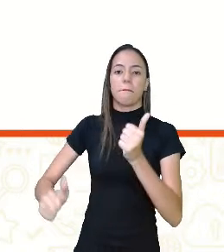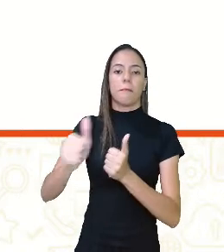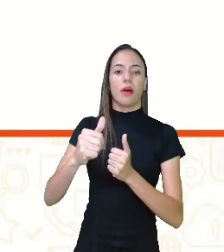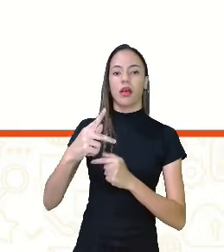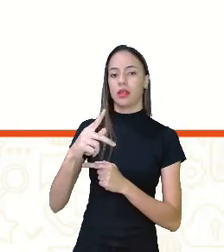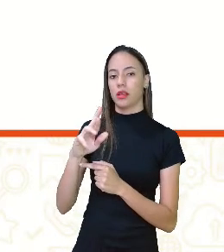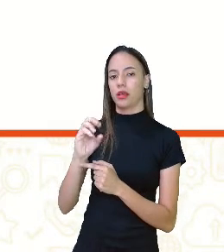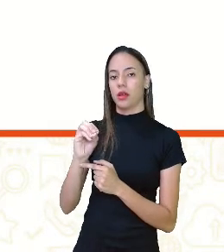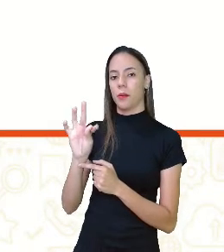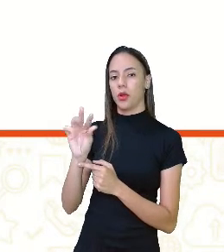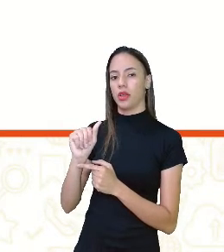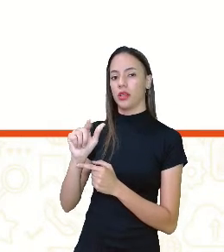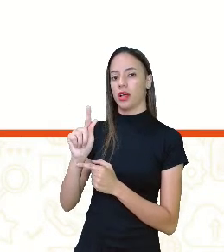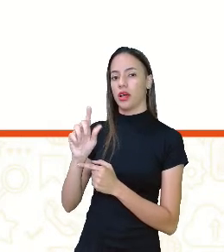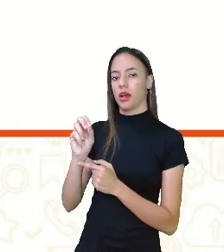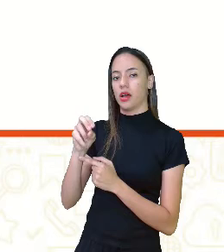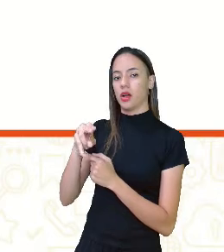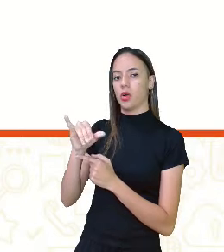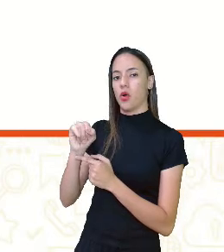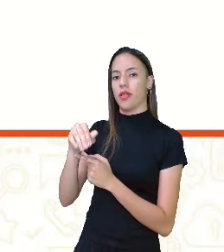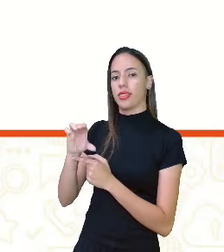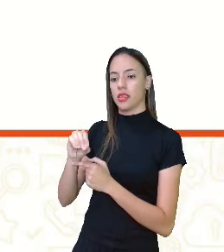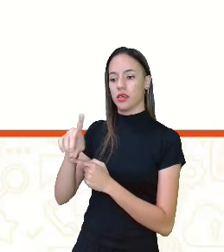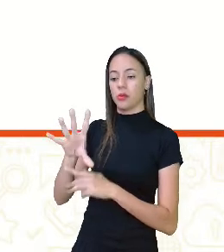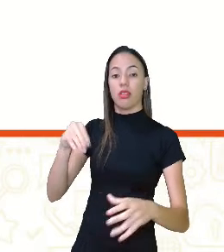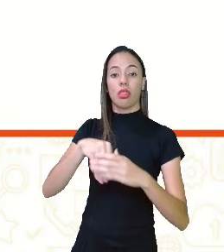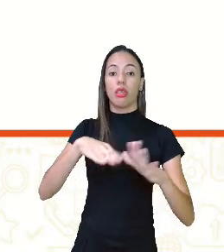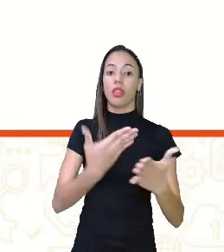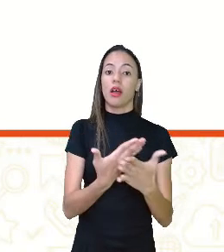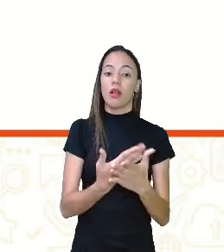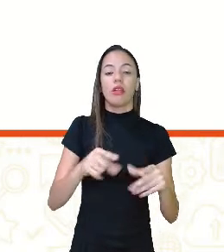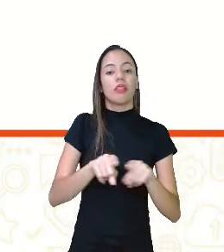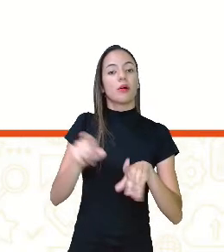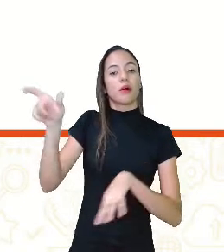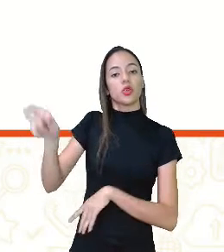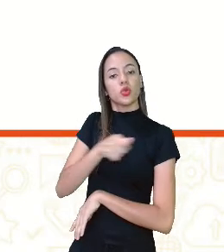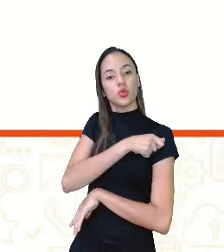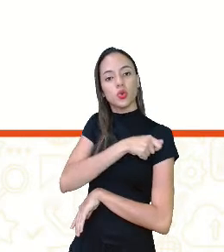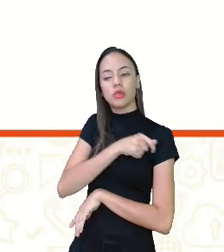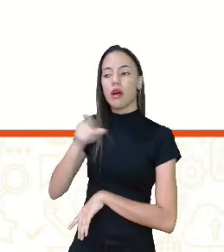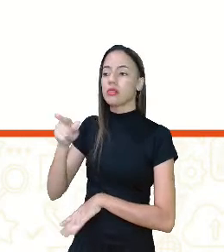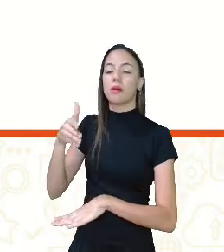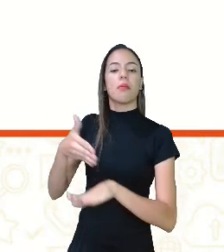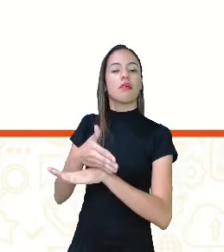para que o estudante possa participar ativamente como autor e